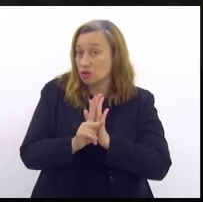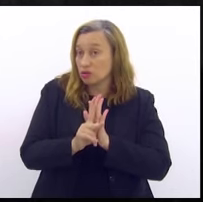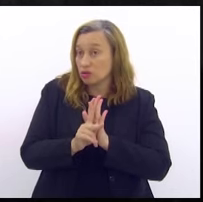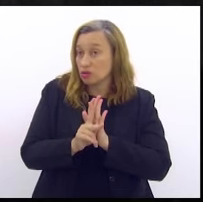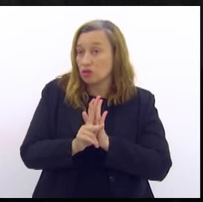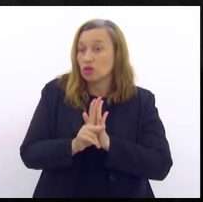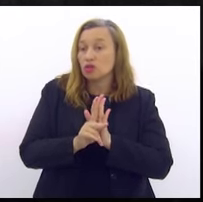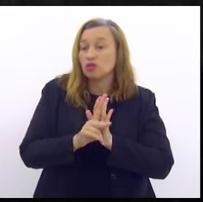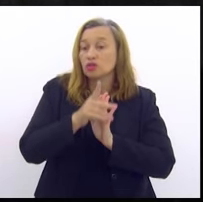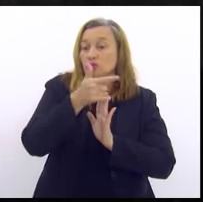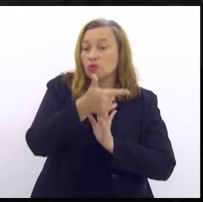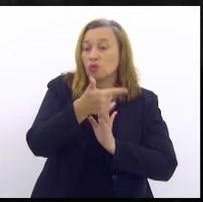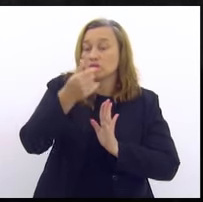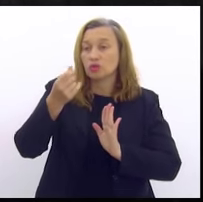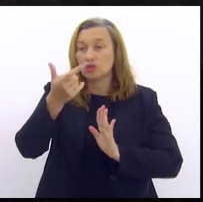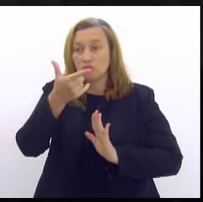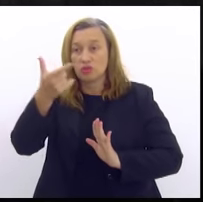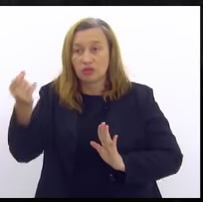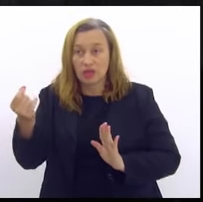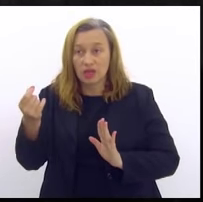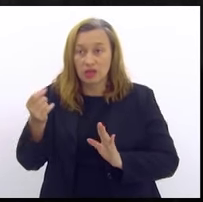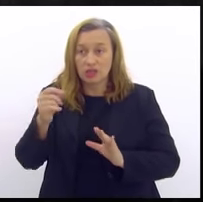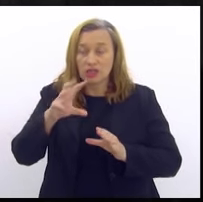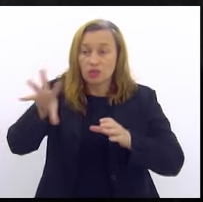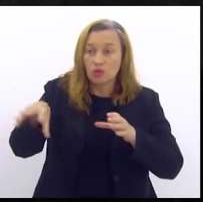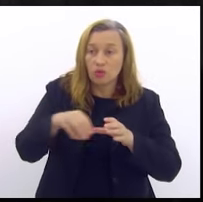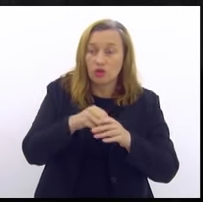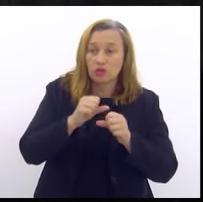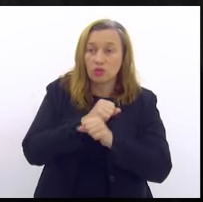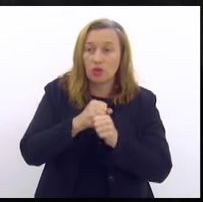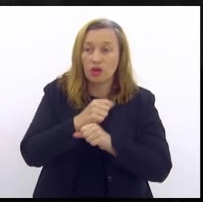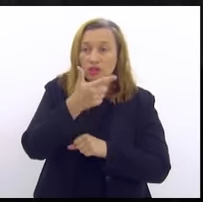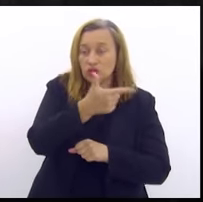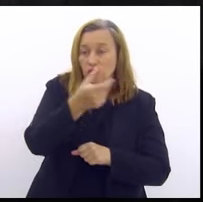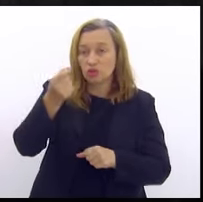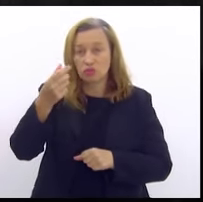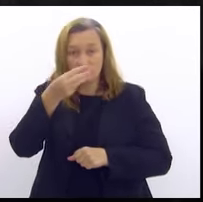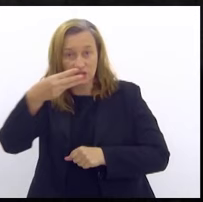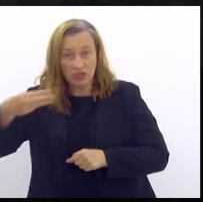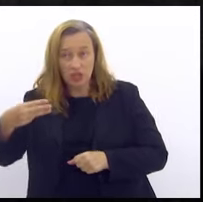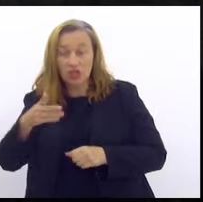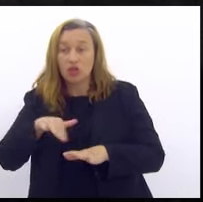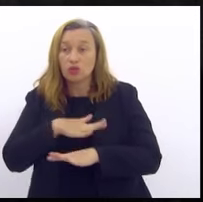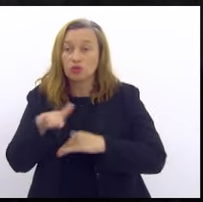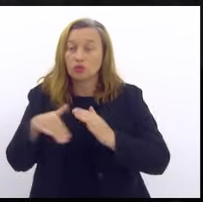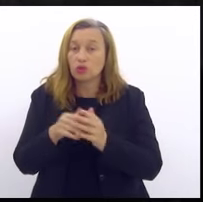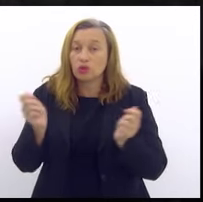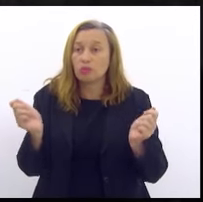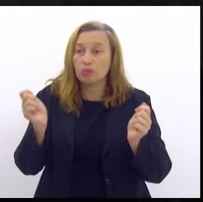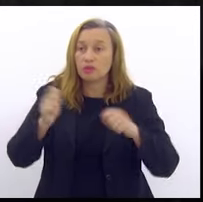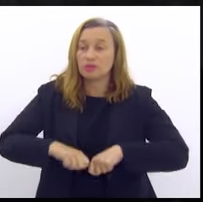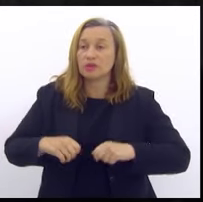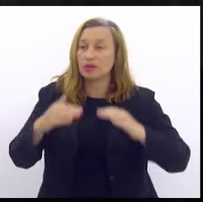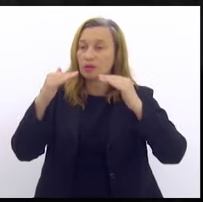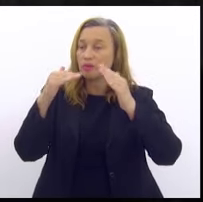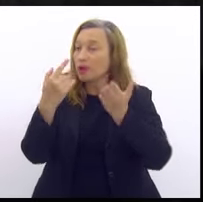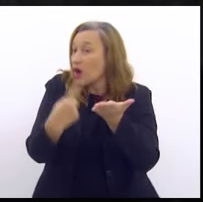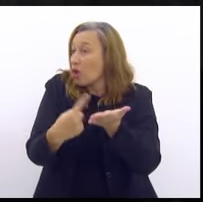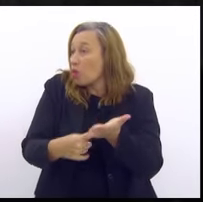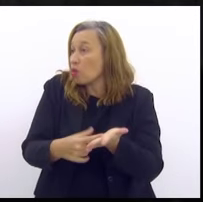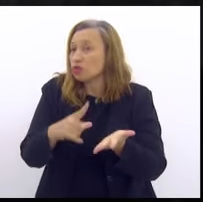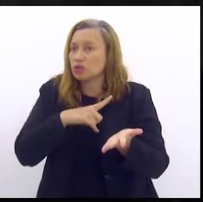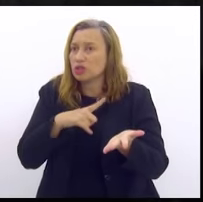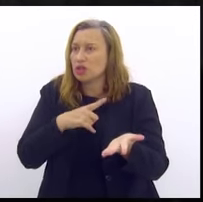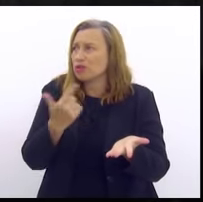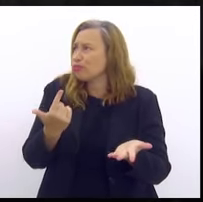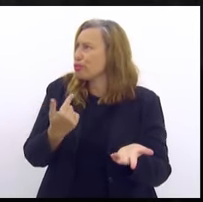de 2010 em 23, que a gente deu todas as possibilidades de produzir um acordo, eu não podia